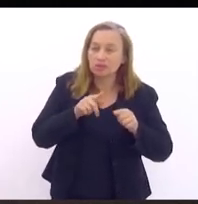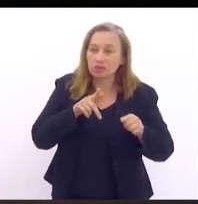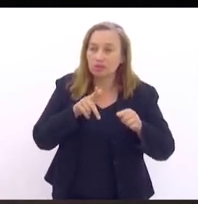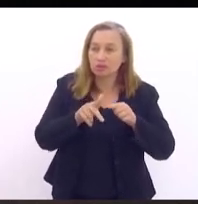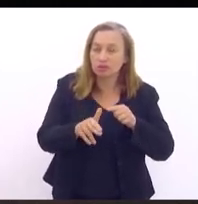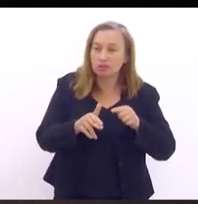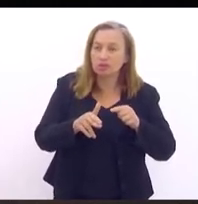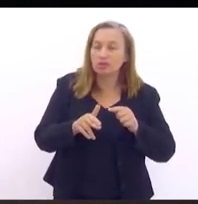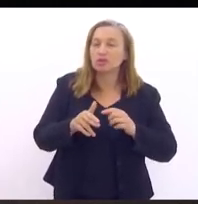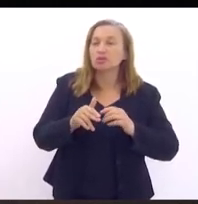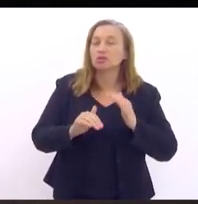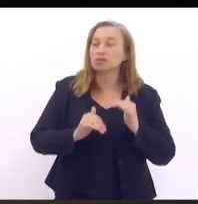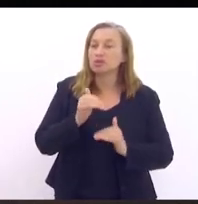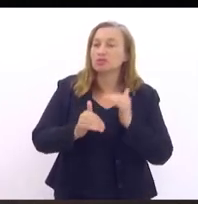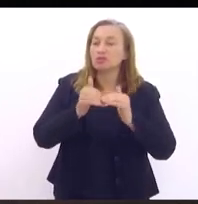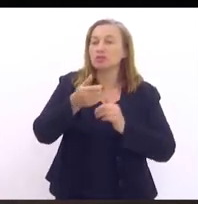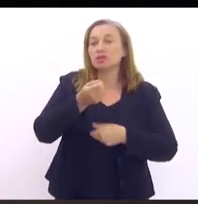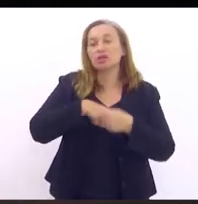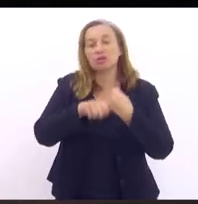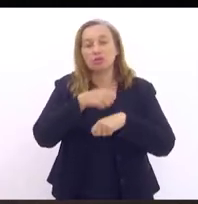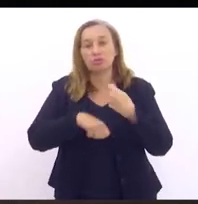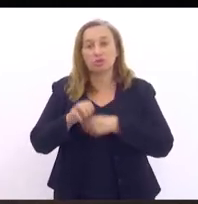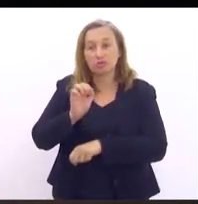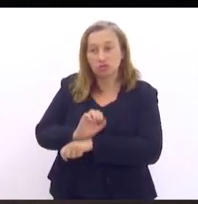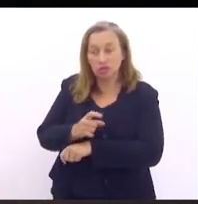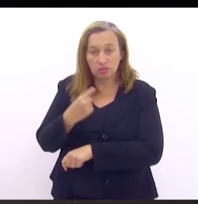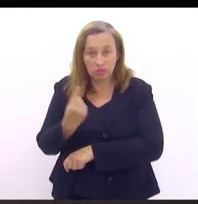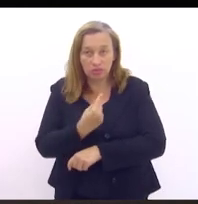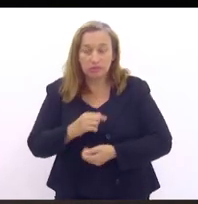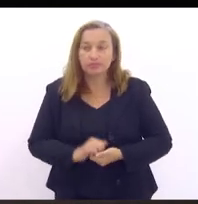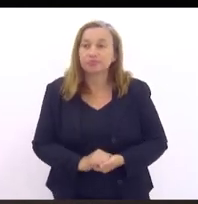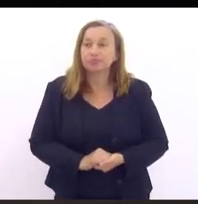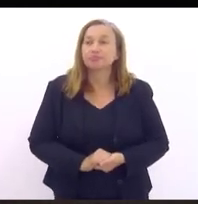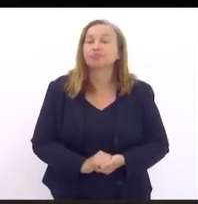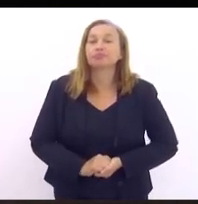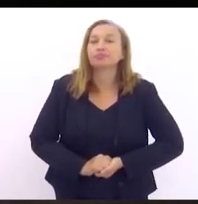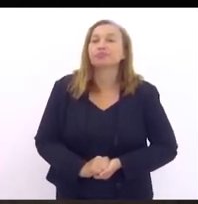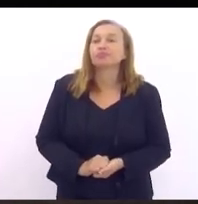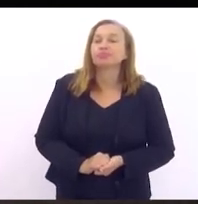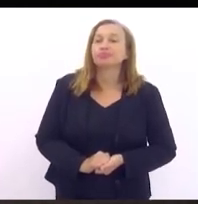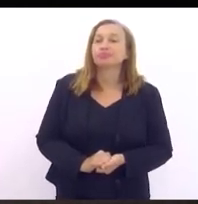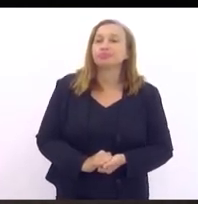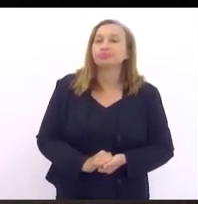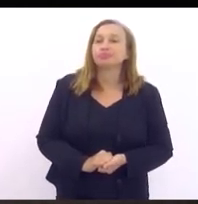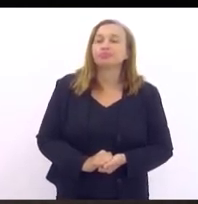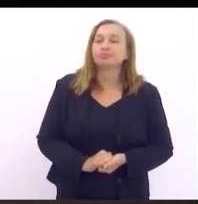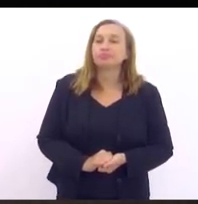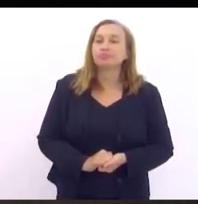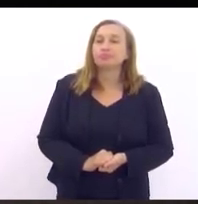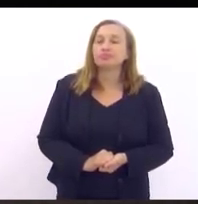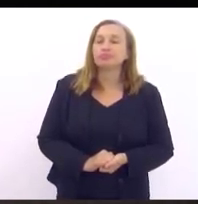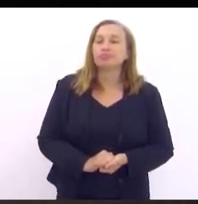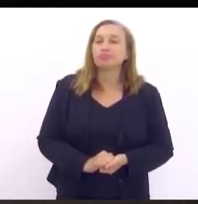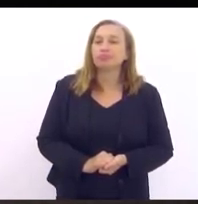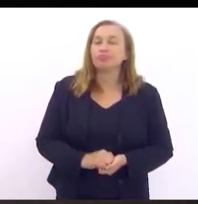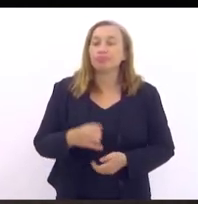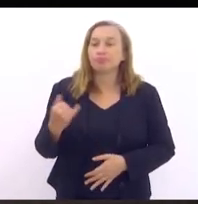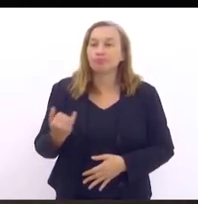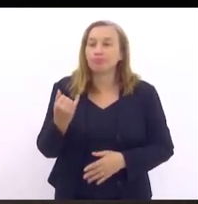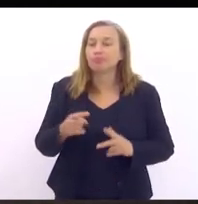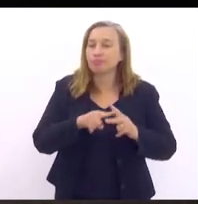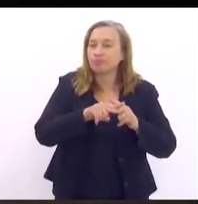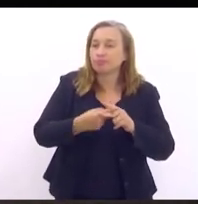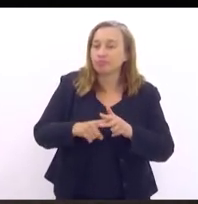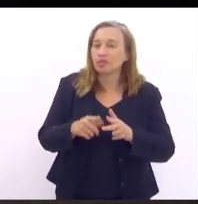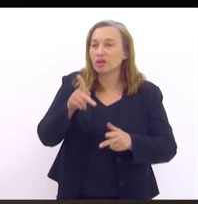crescimento da economia do nosso Estado. Sendo assim, torna-se indispensável os reajustes